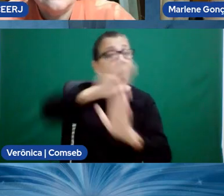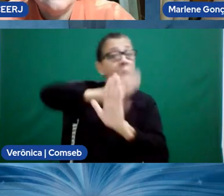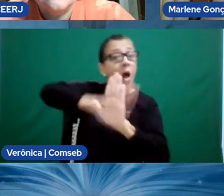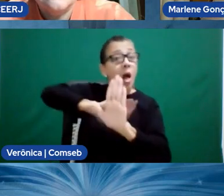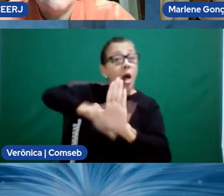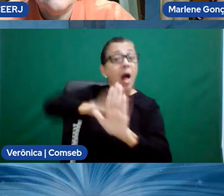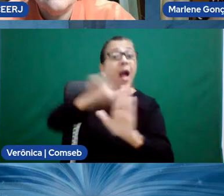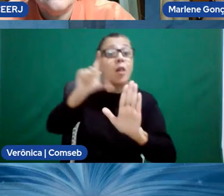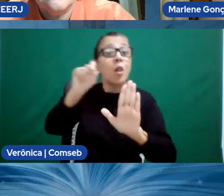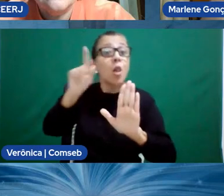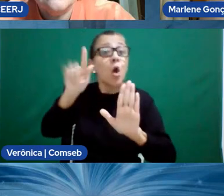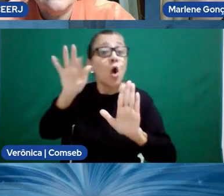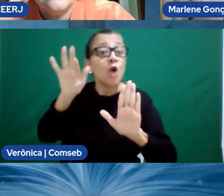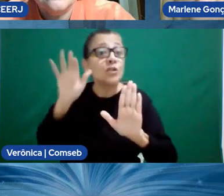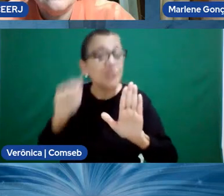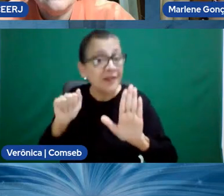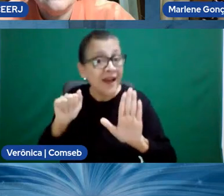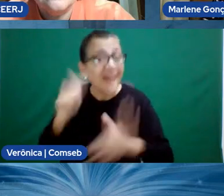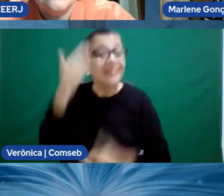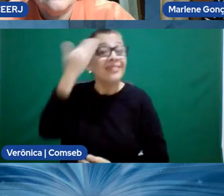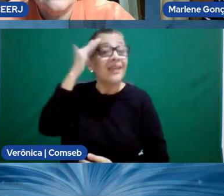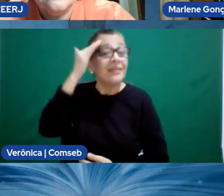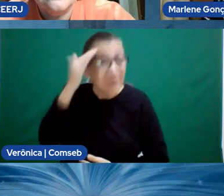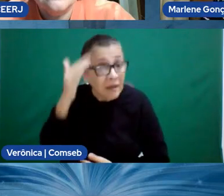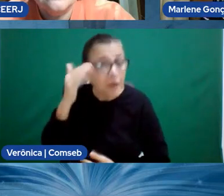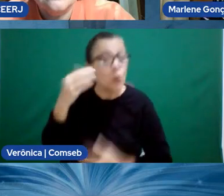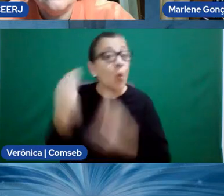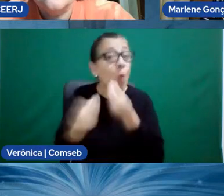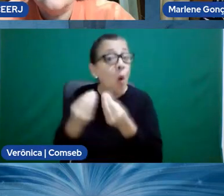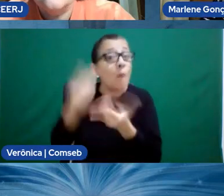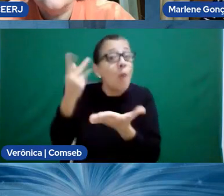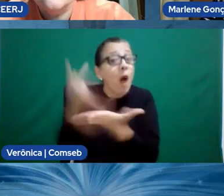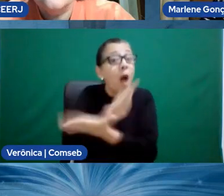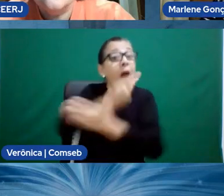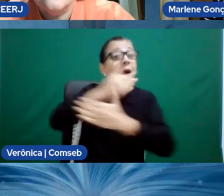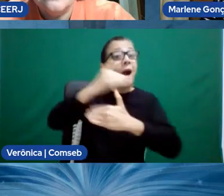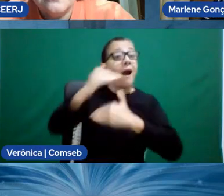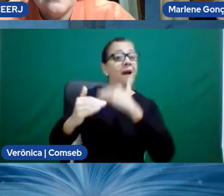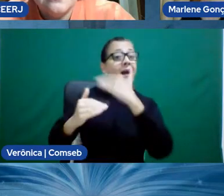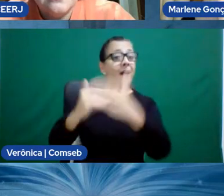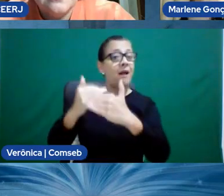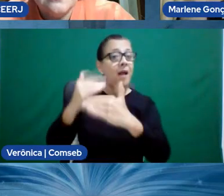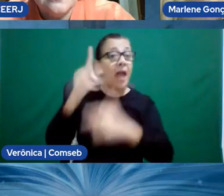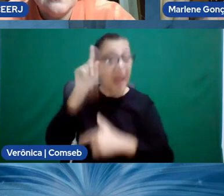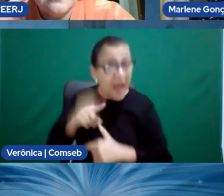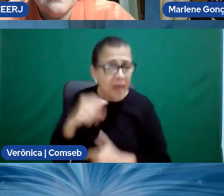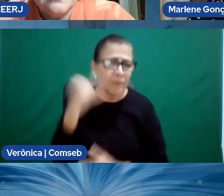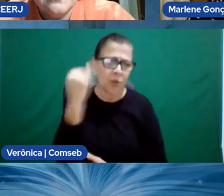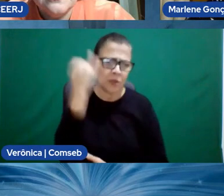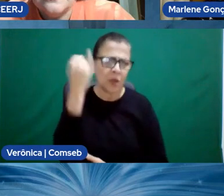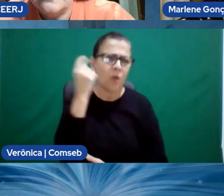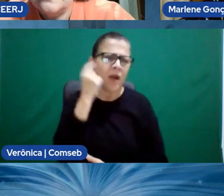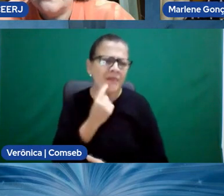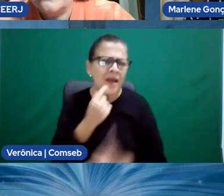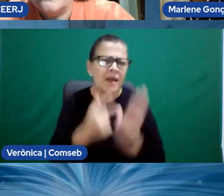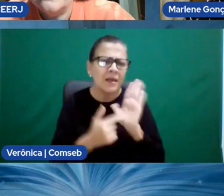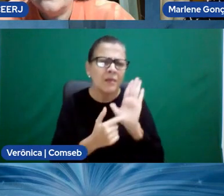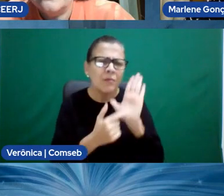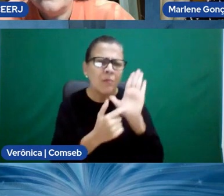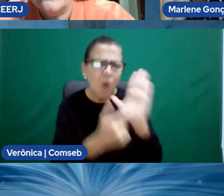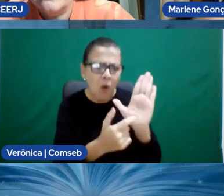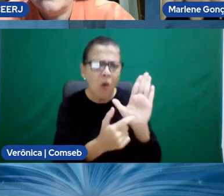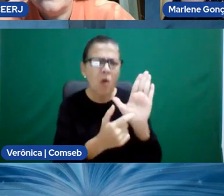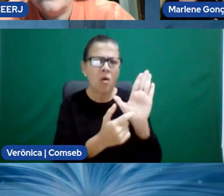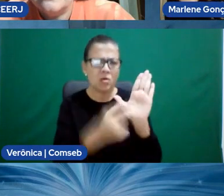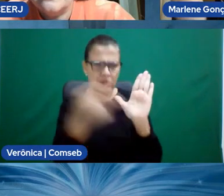gente está entendendo um pouco mais desse processo, né? Acho que é importante a gente ver que quando Kardec trouxe isso que ele está